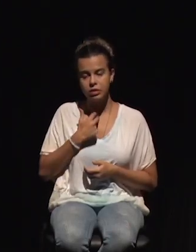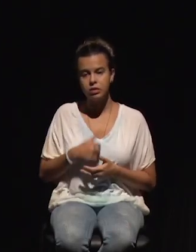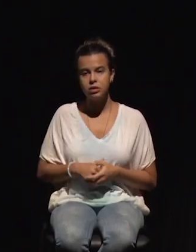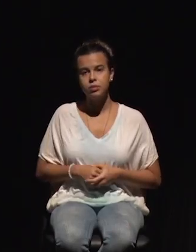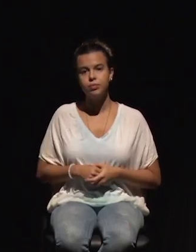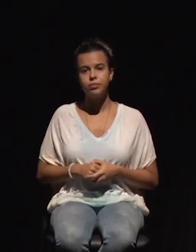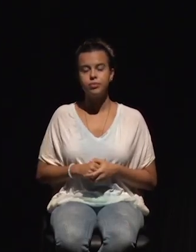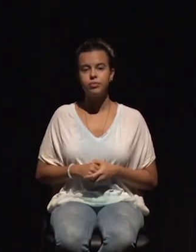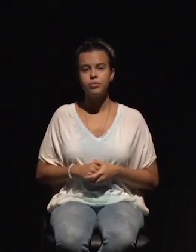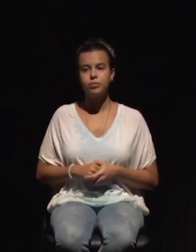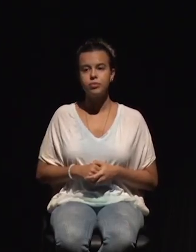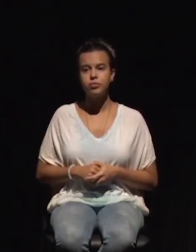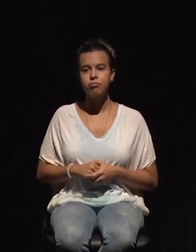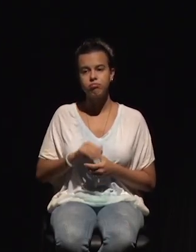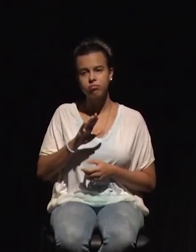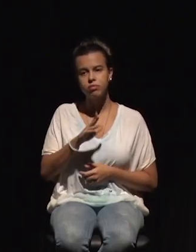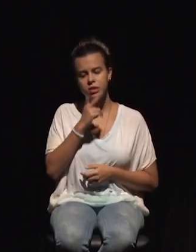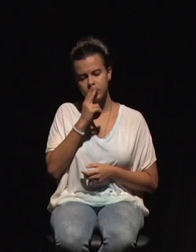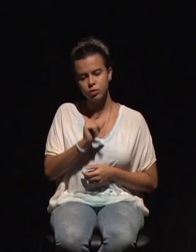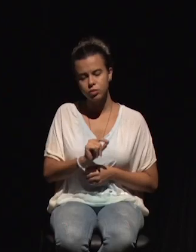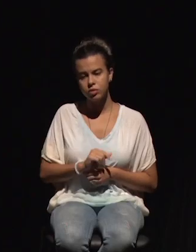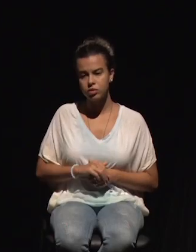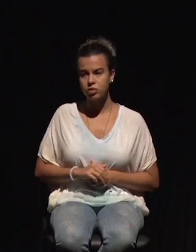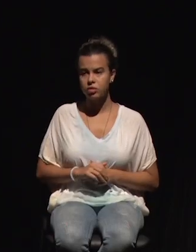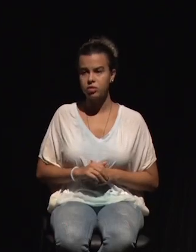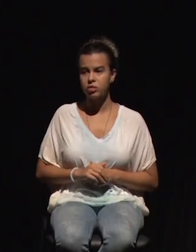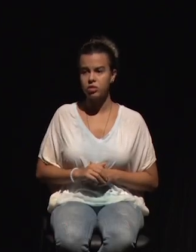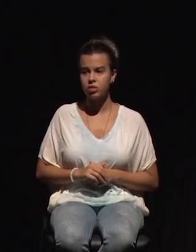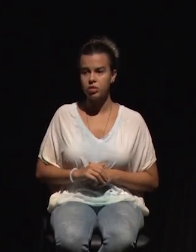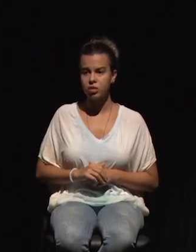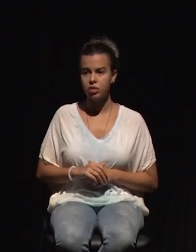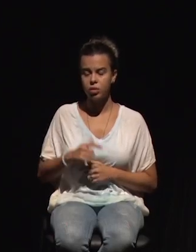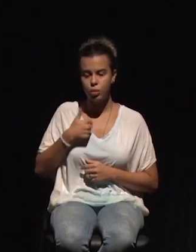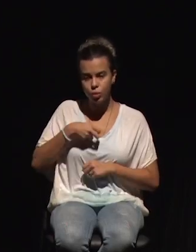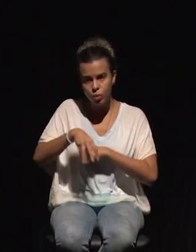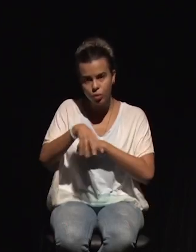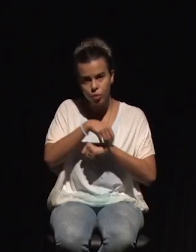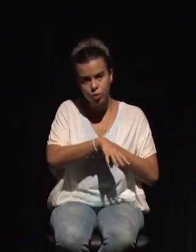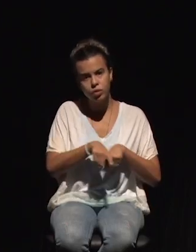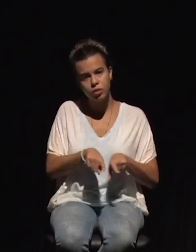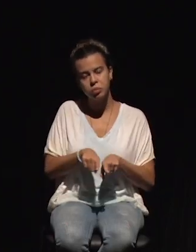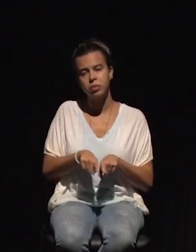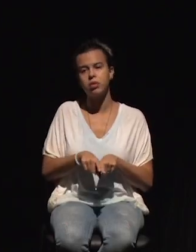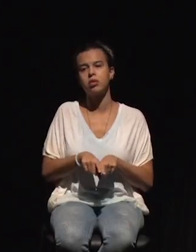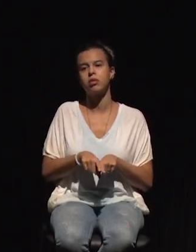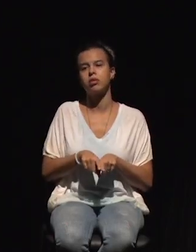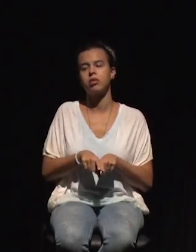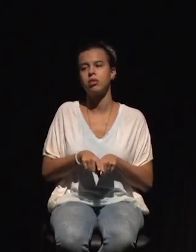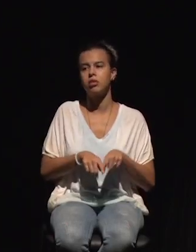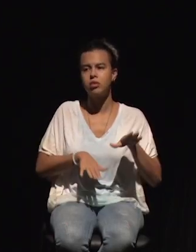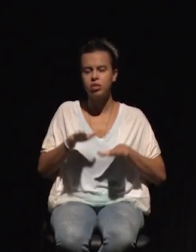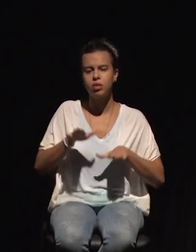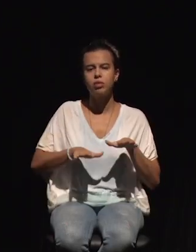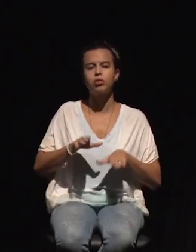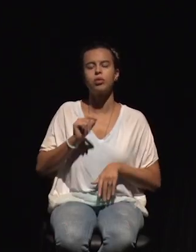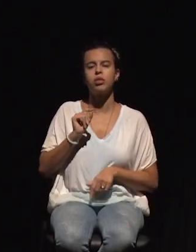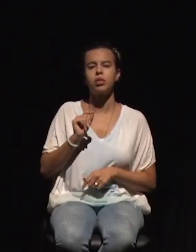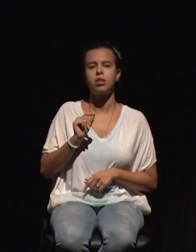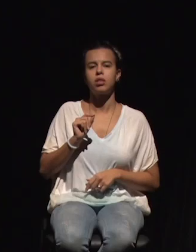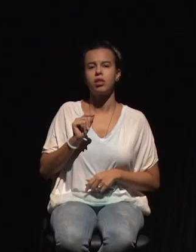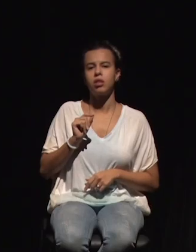mas também acho que enfim o que eu porque eu trago também é talvez esteja já